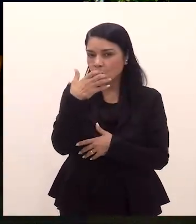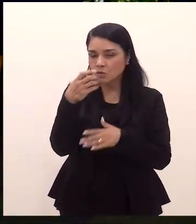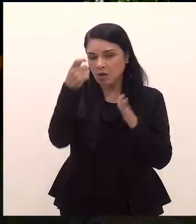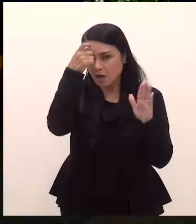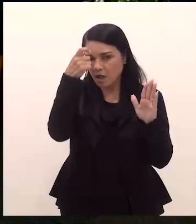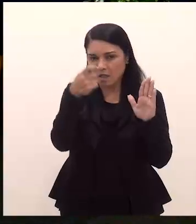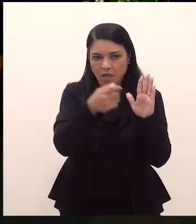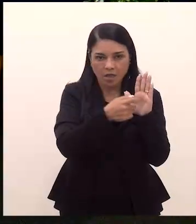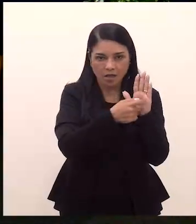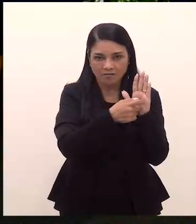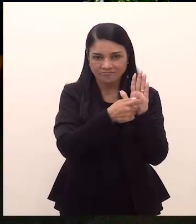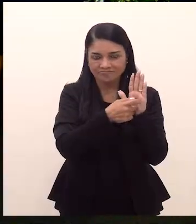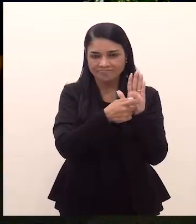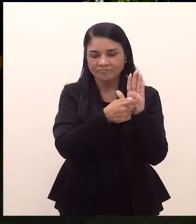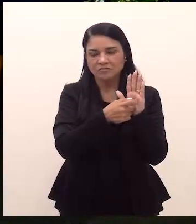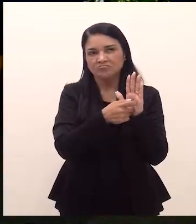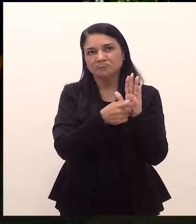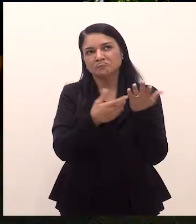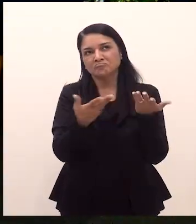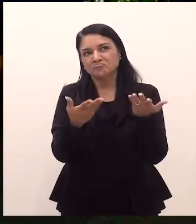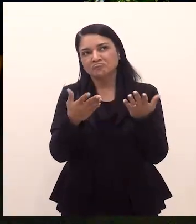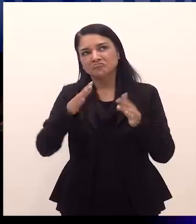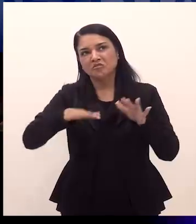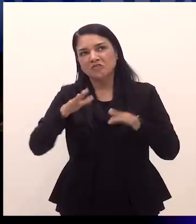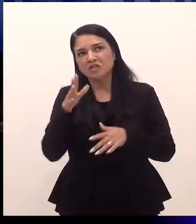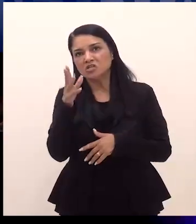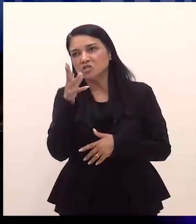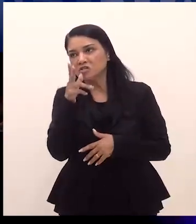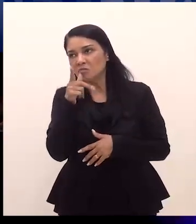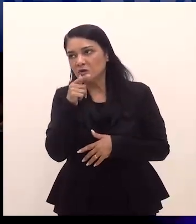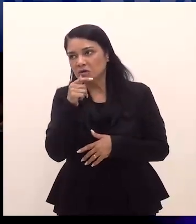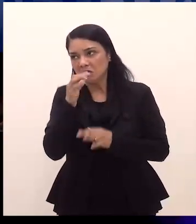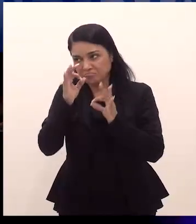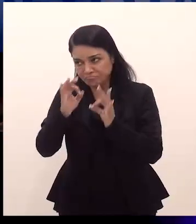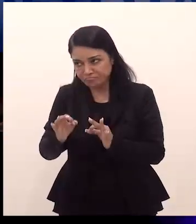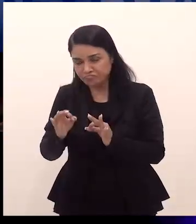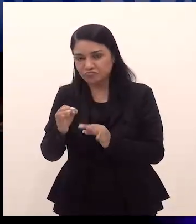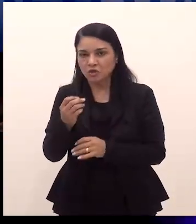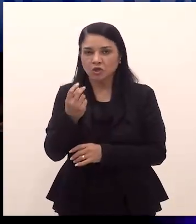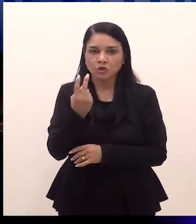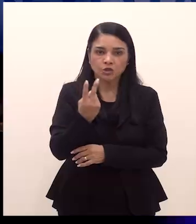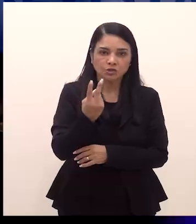pessoas criando músicas através da IA, assim, uma coisa que você demoraria talvez